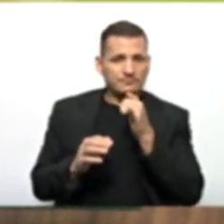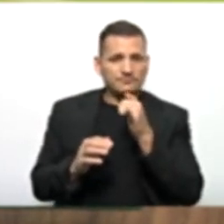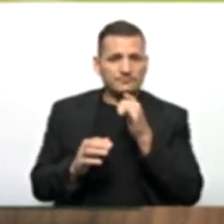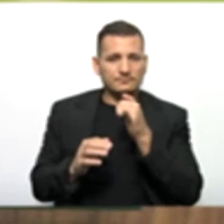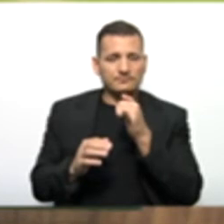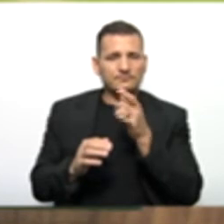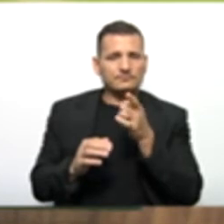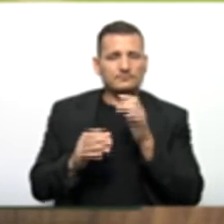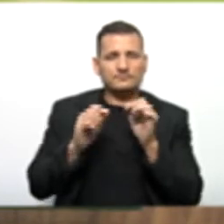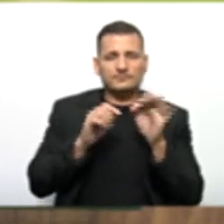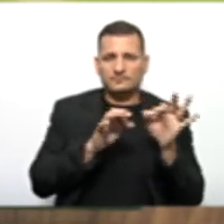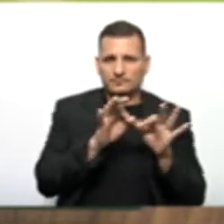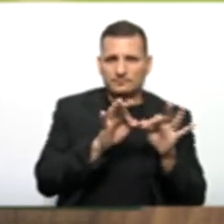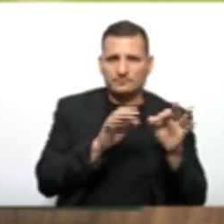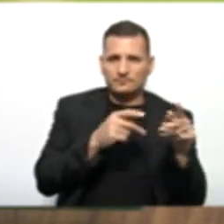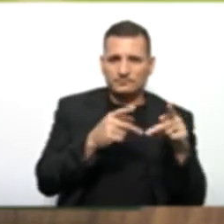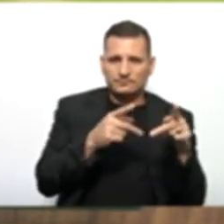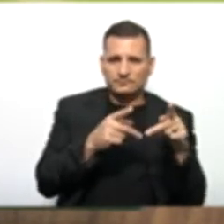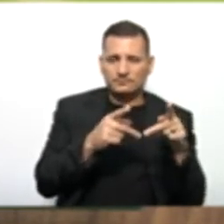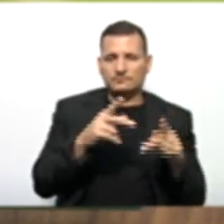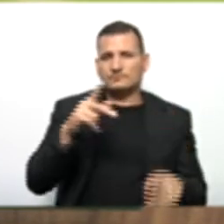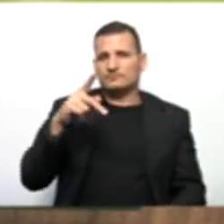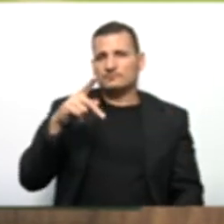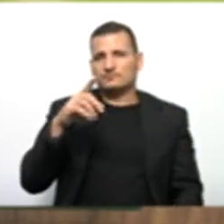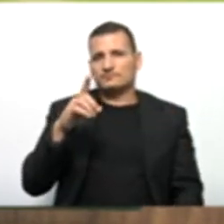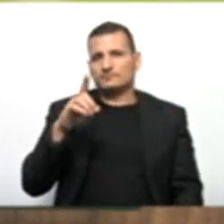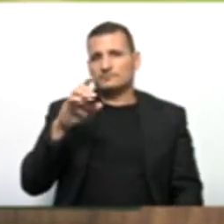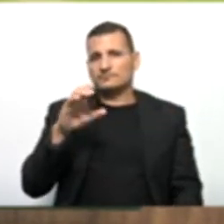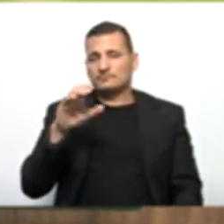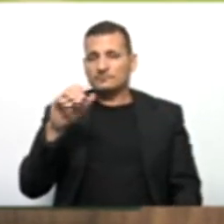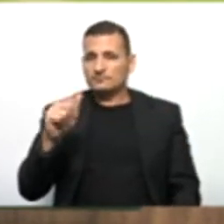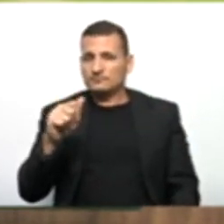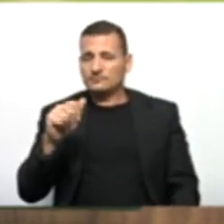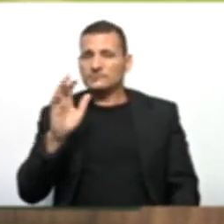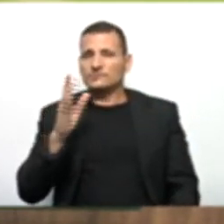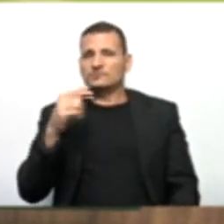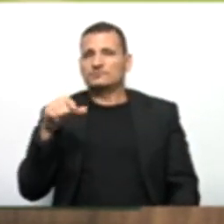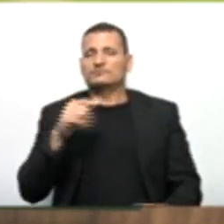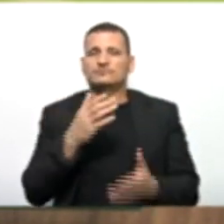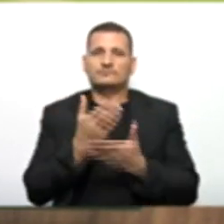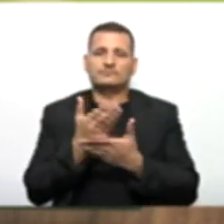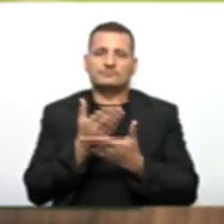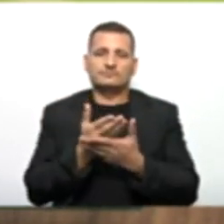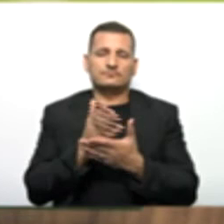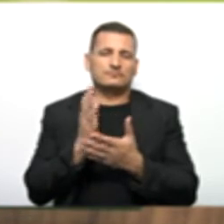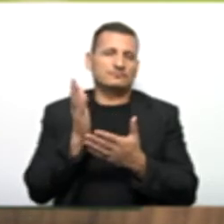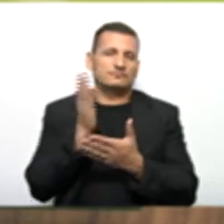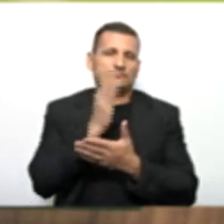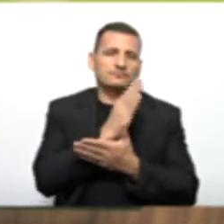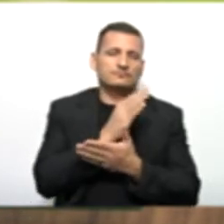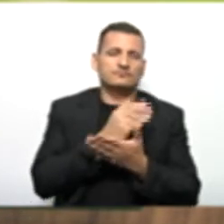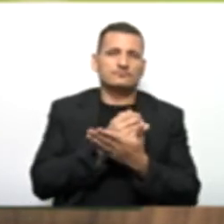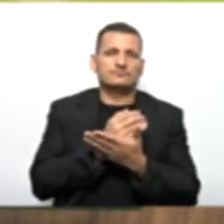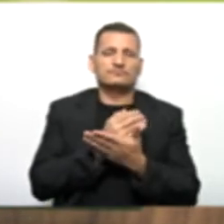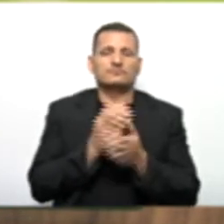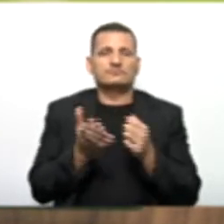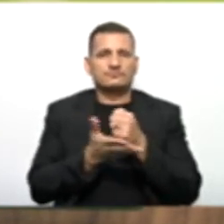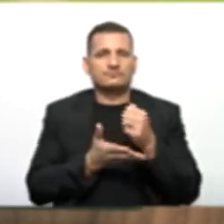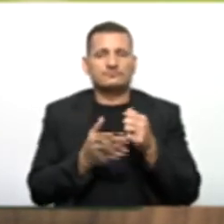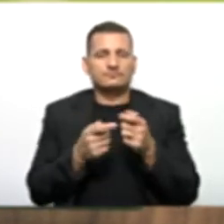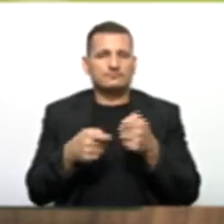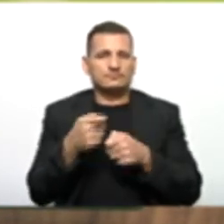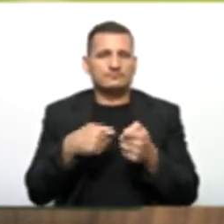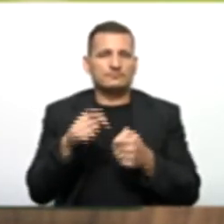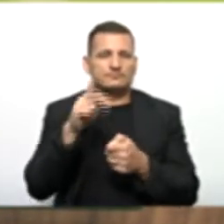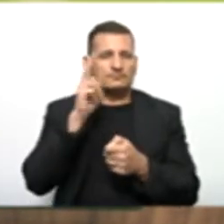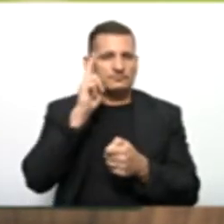com a elaboração de projeto e o PDCA, que vocês já estudaram fundamentos de administração lá no início, aí você lembra do PDCA,